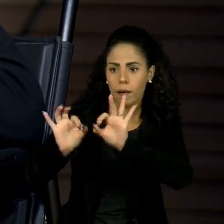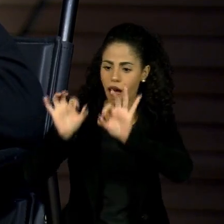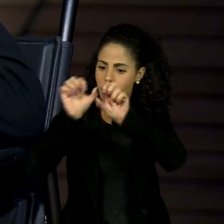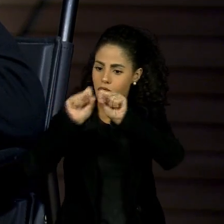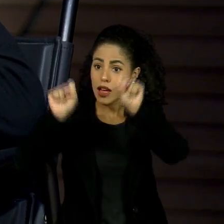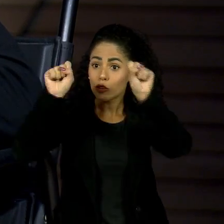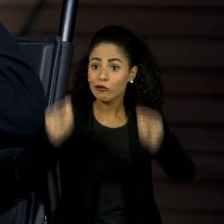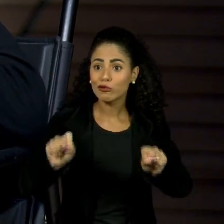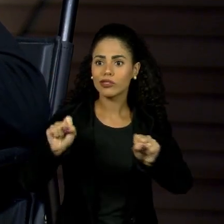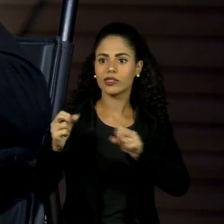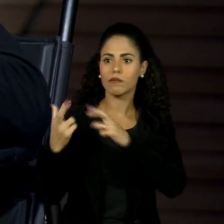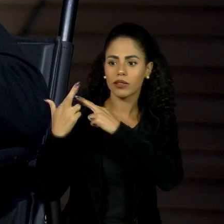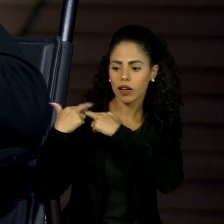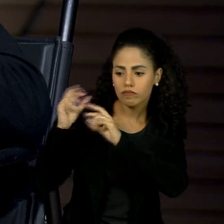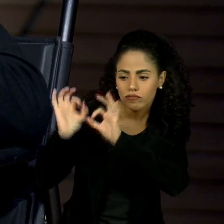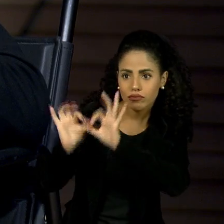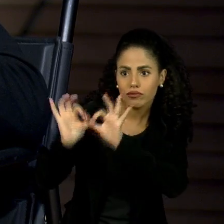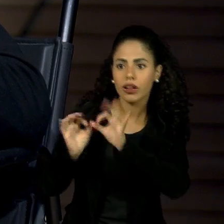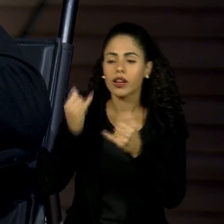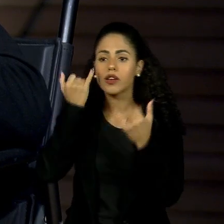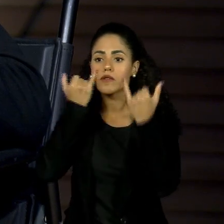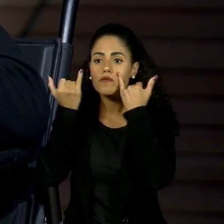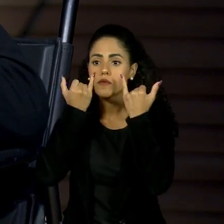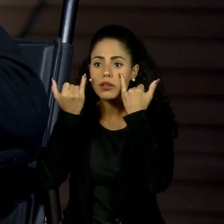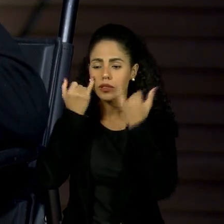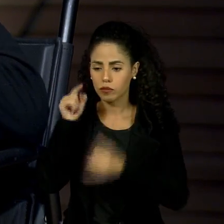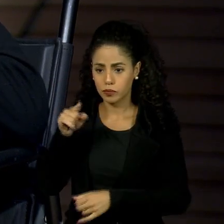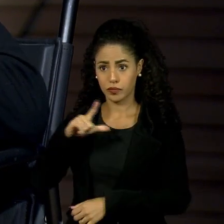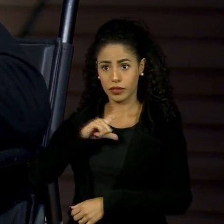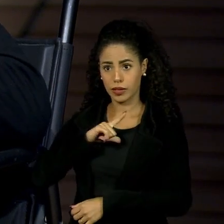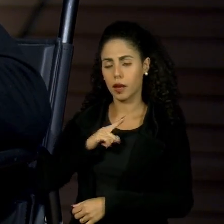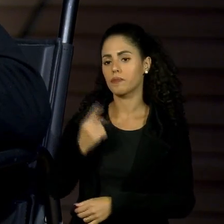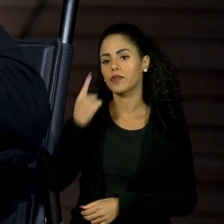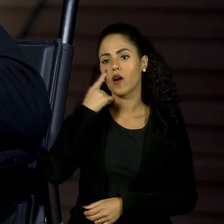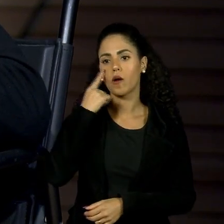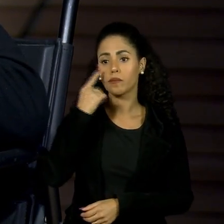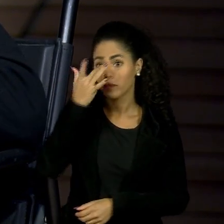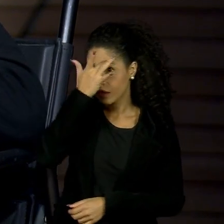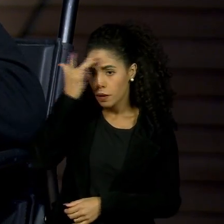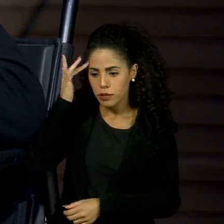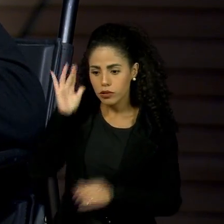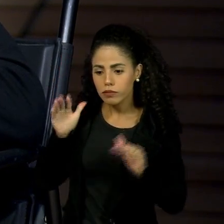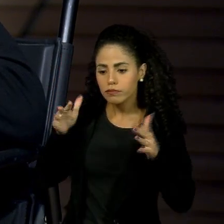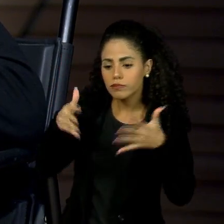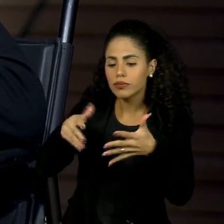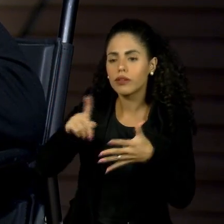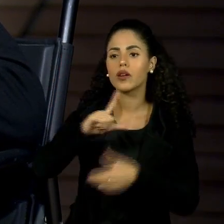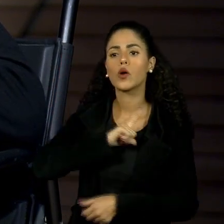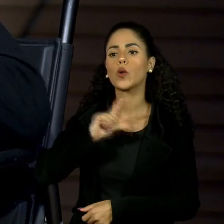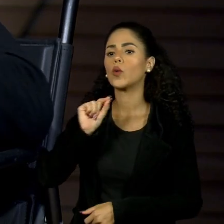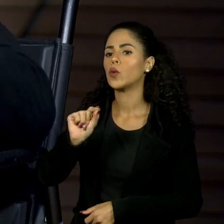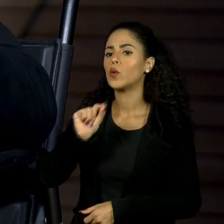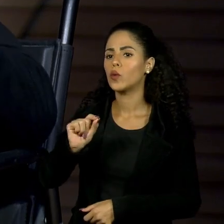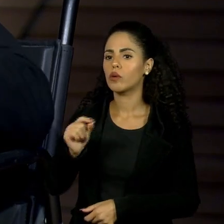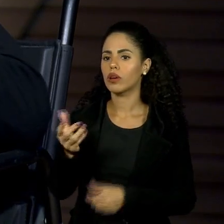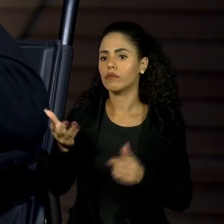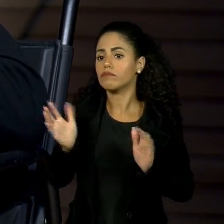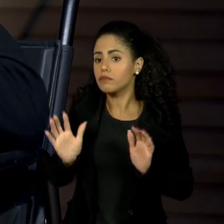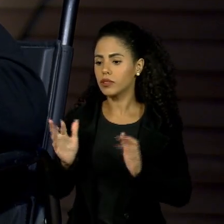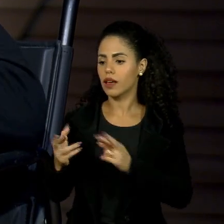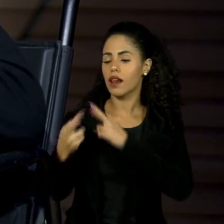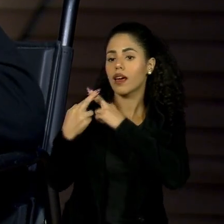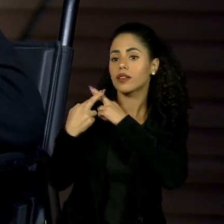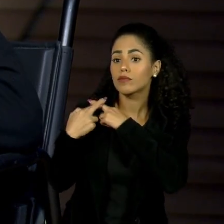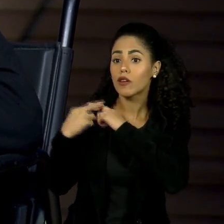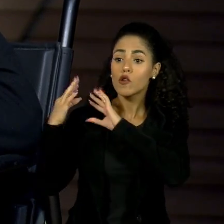responsável, que basta informar, né? Então, assim, o jogador informado, ele se torna automaticamente responsável